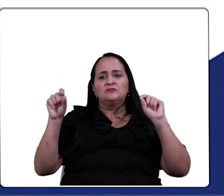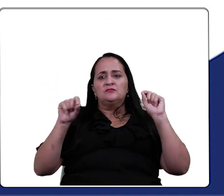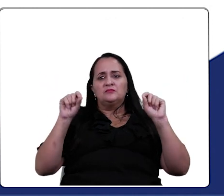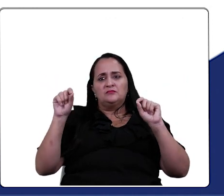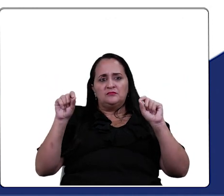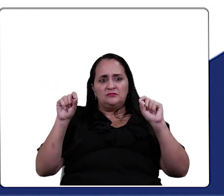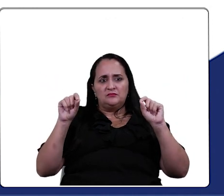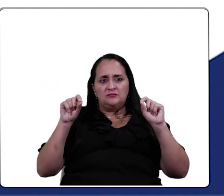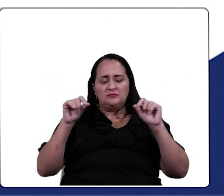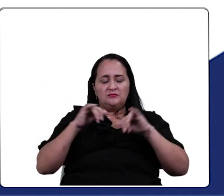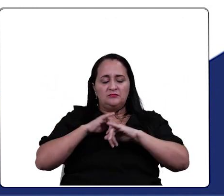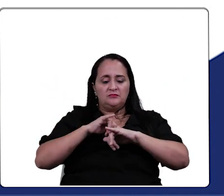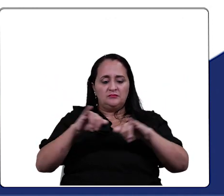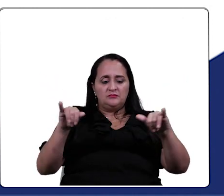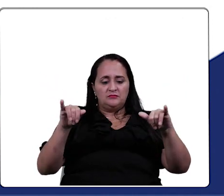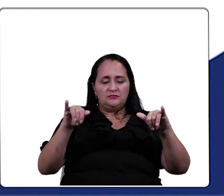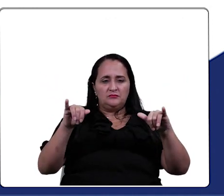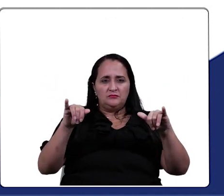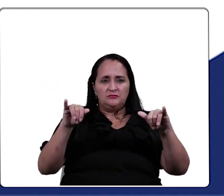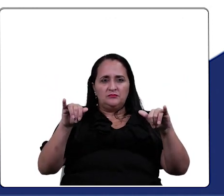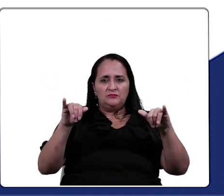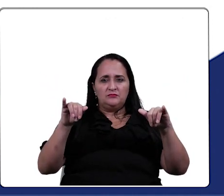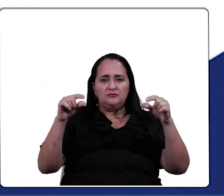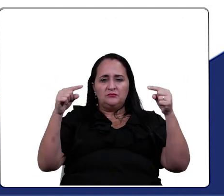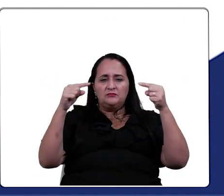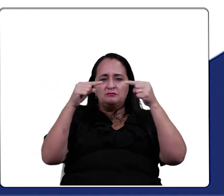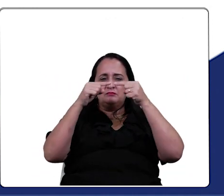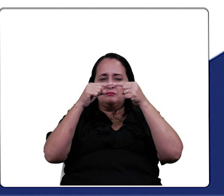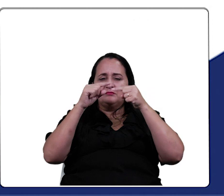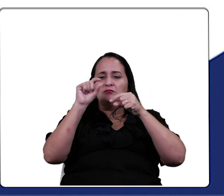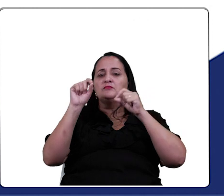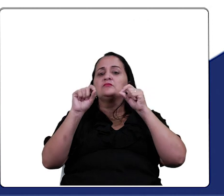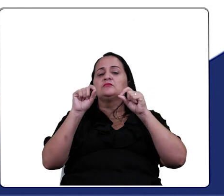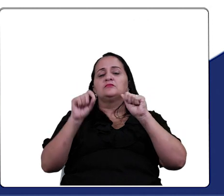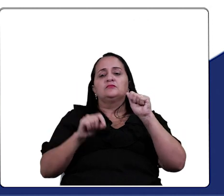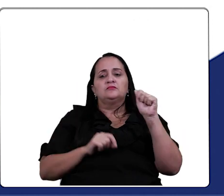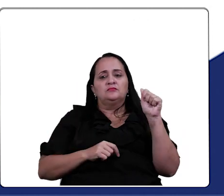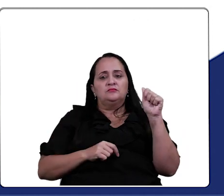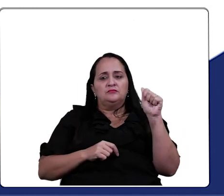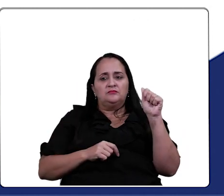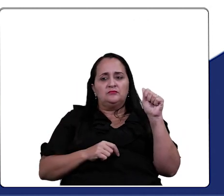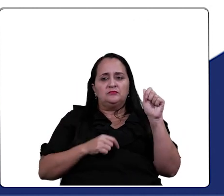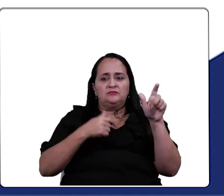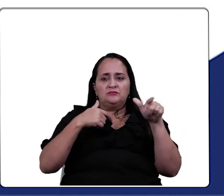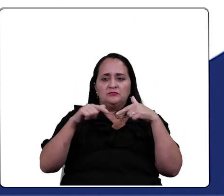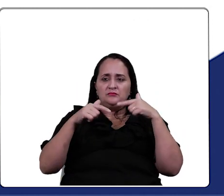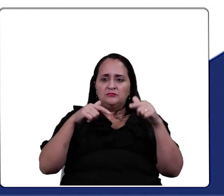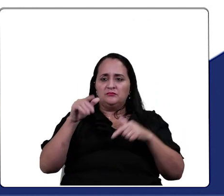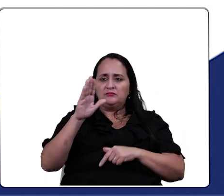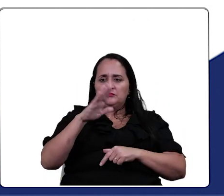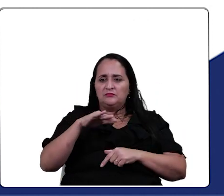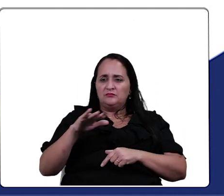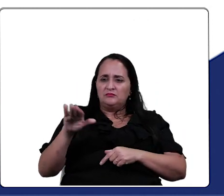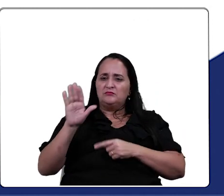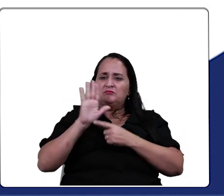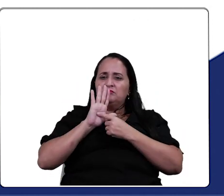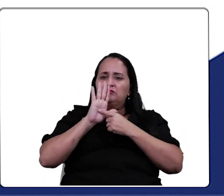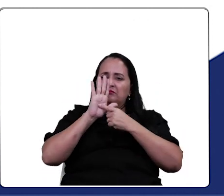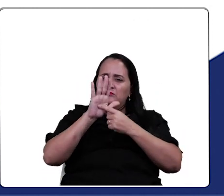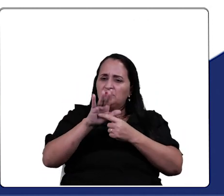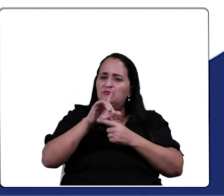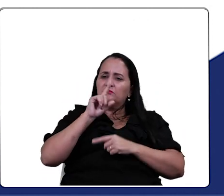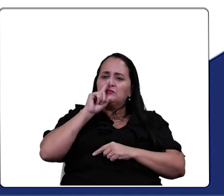abordado na notícia trata do letra A, trabalho infantil, onde demonstra